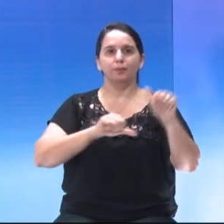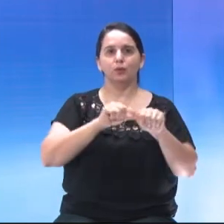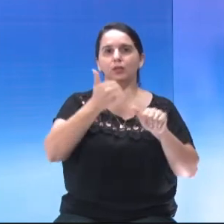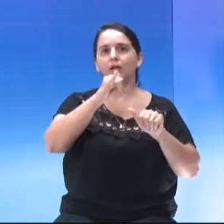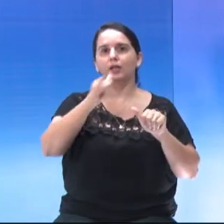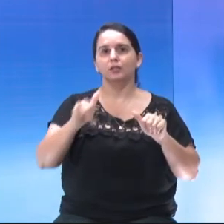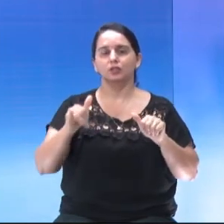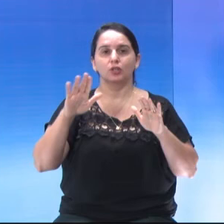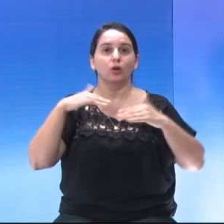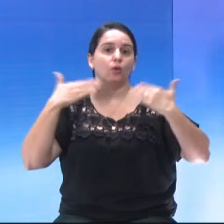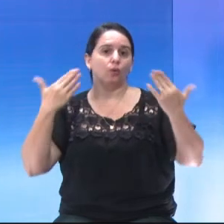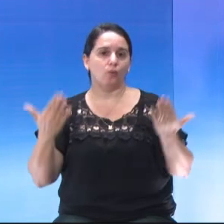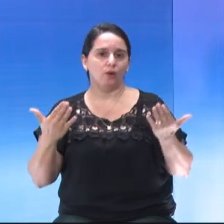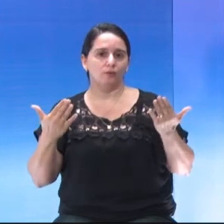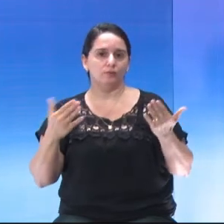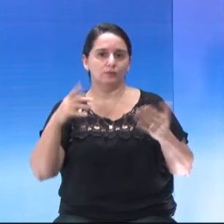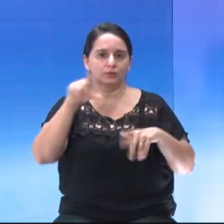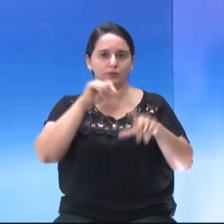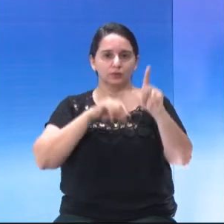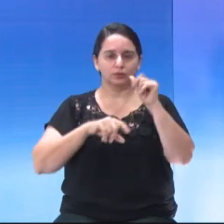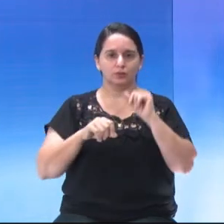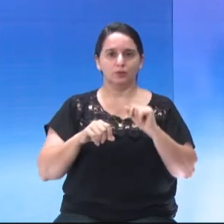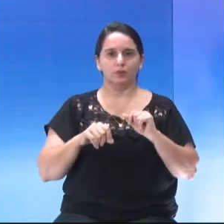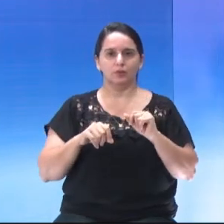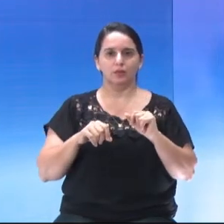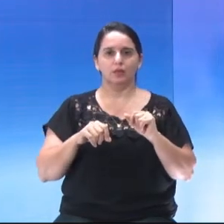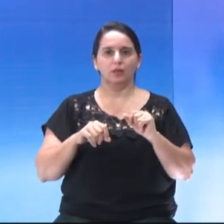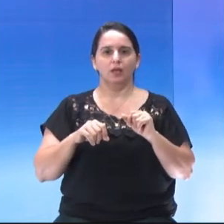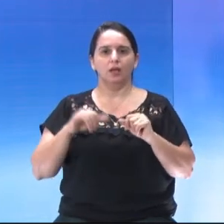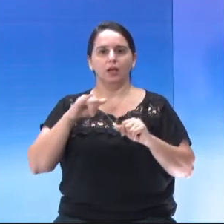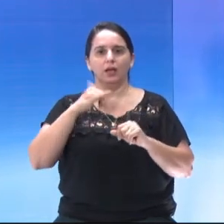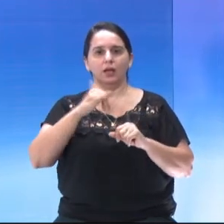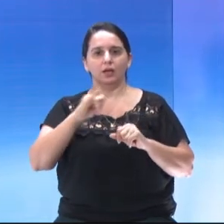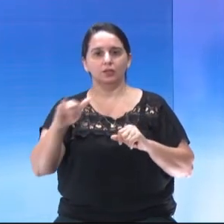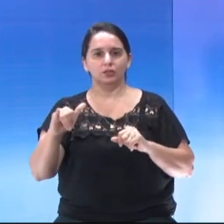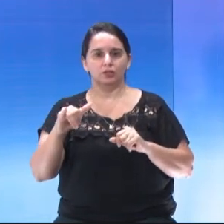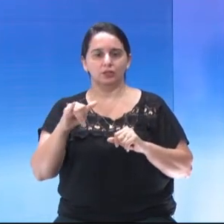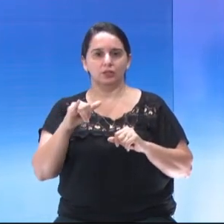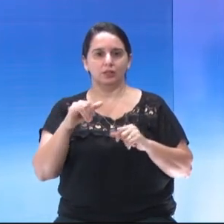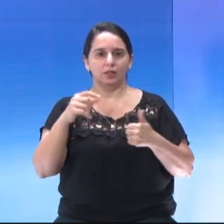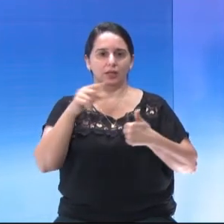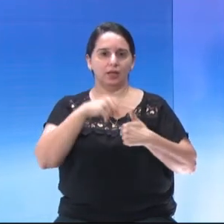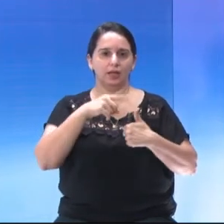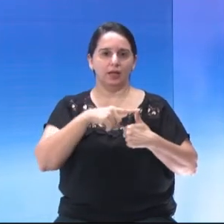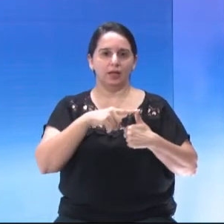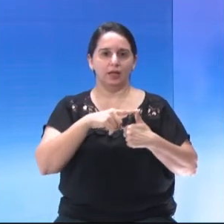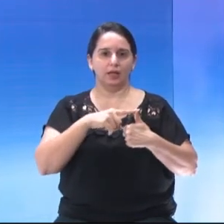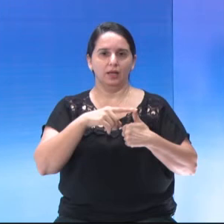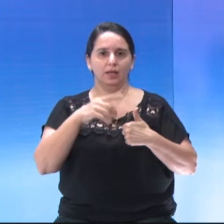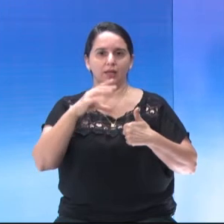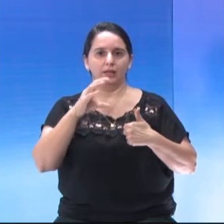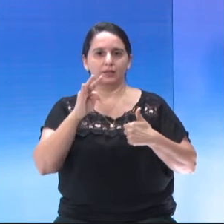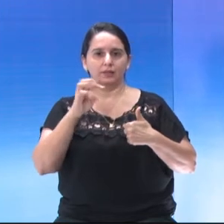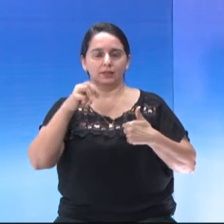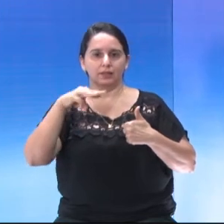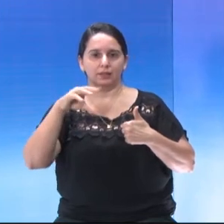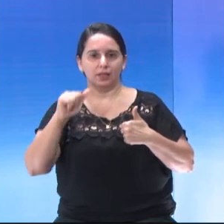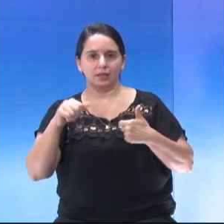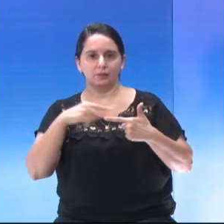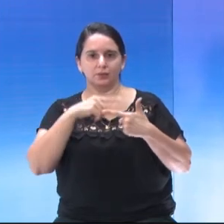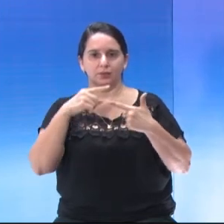outro tipo de energia. E deu as opções: converter energia térmica em cinética, energia química em